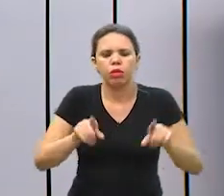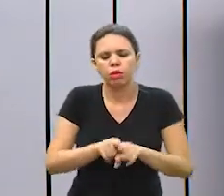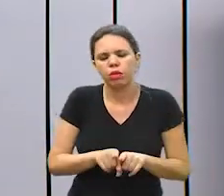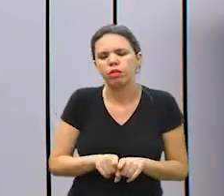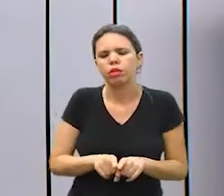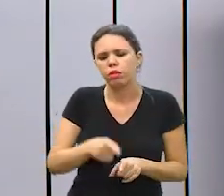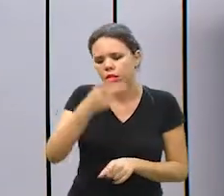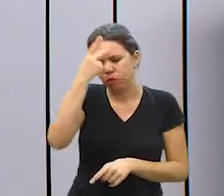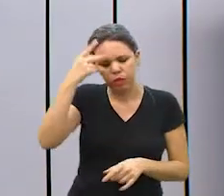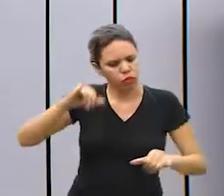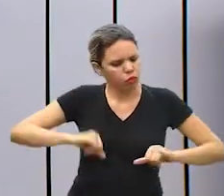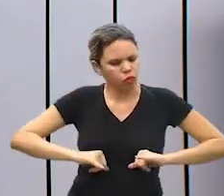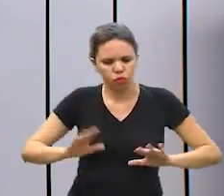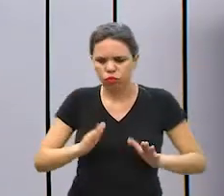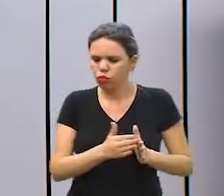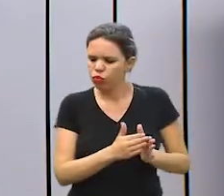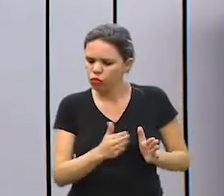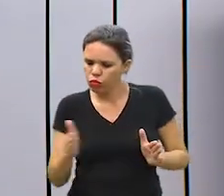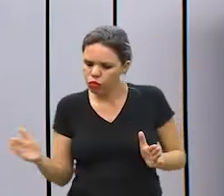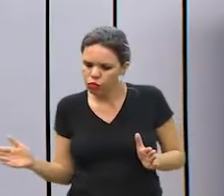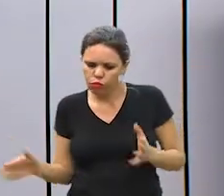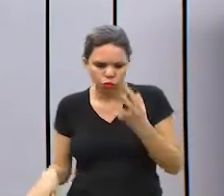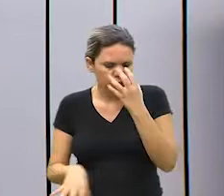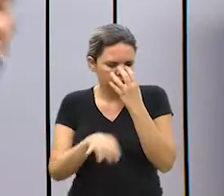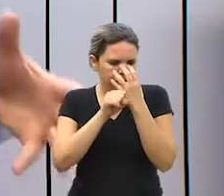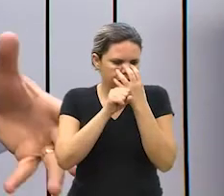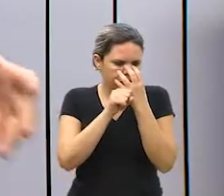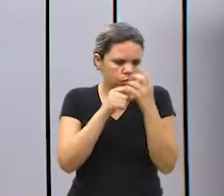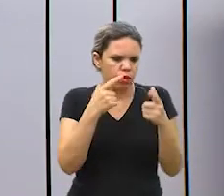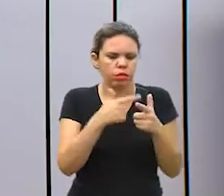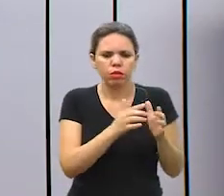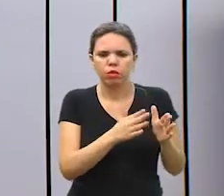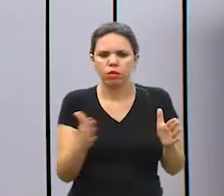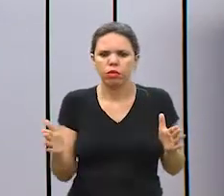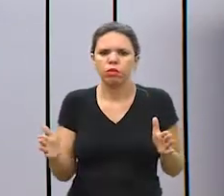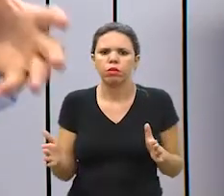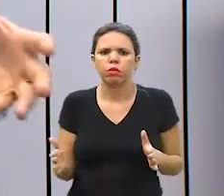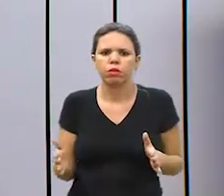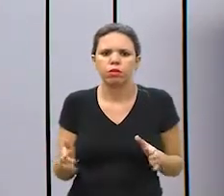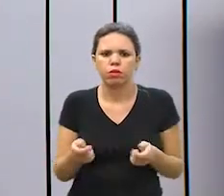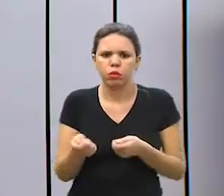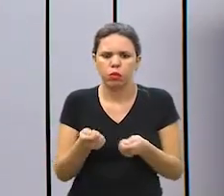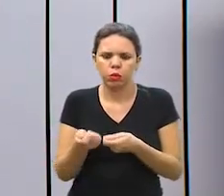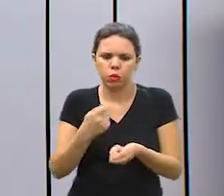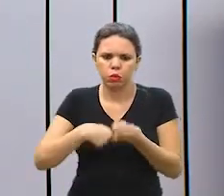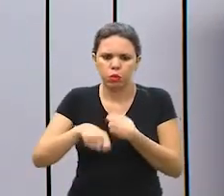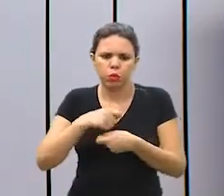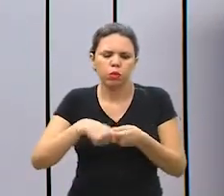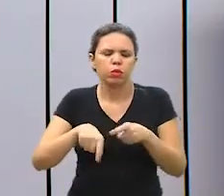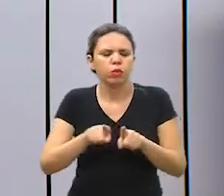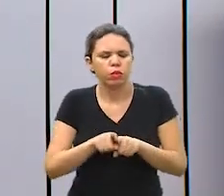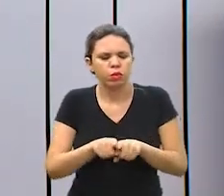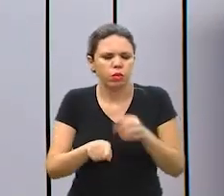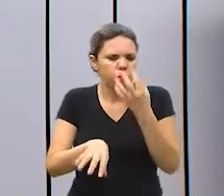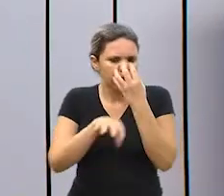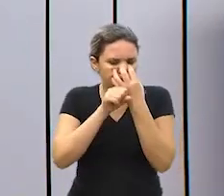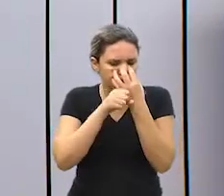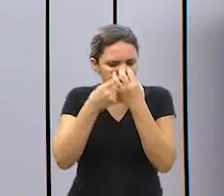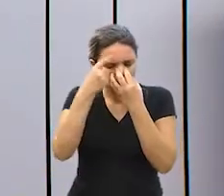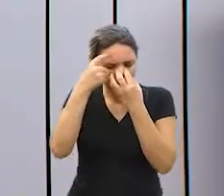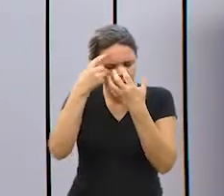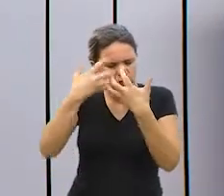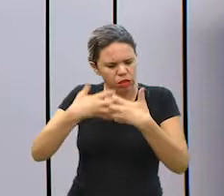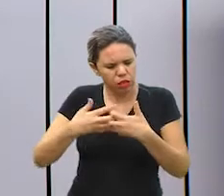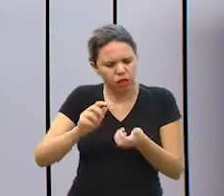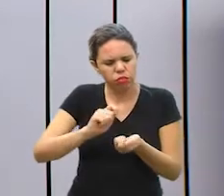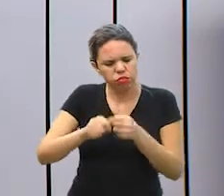que o paciente não sofra durante um quadro, né, um processo, uma manobra de intubação. Então talvez tenhamos que repensar um